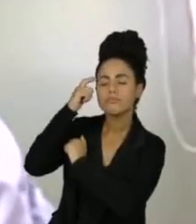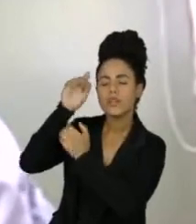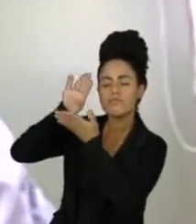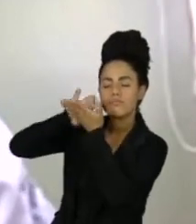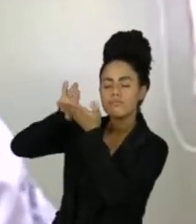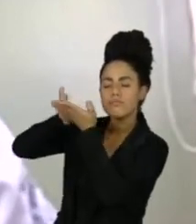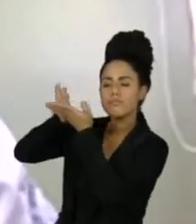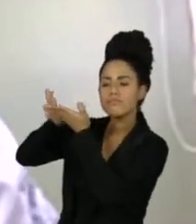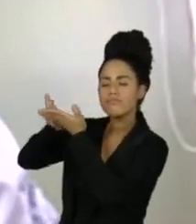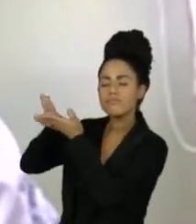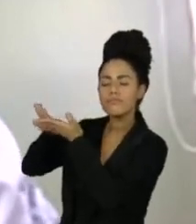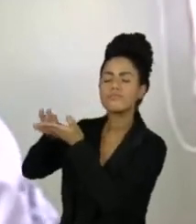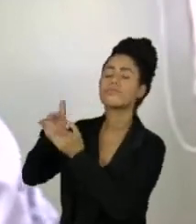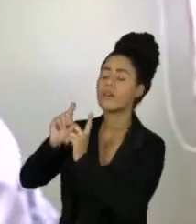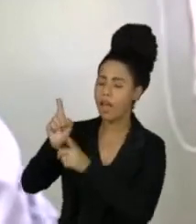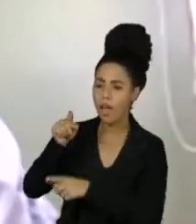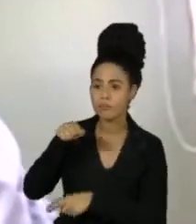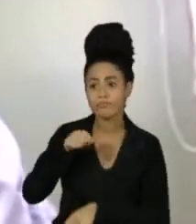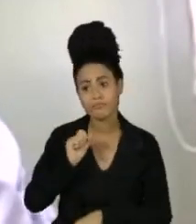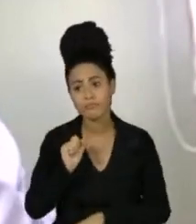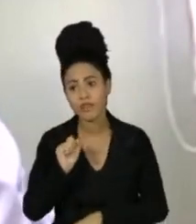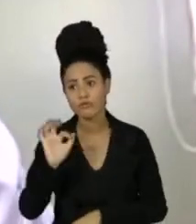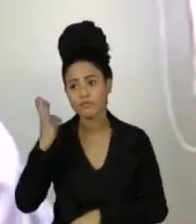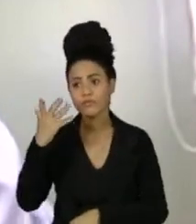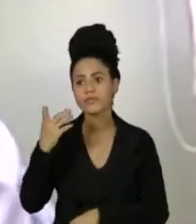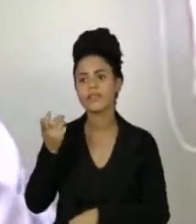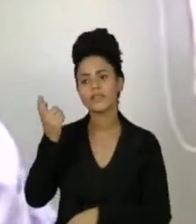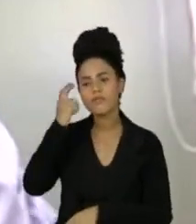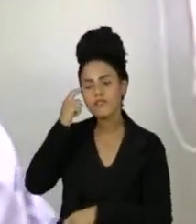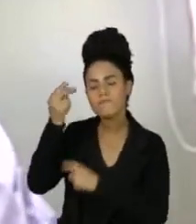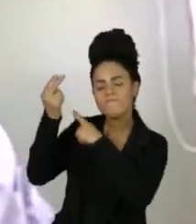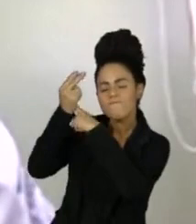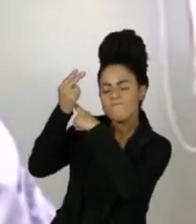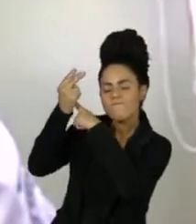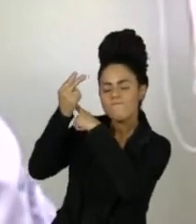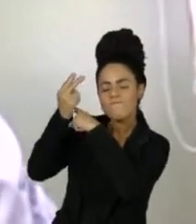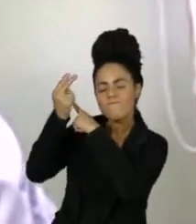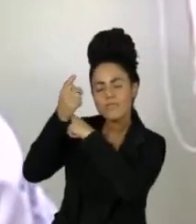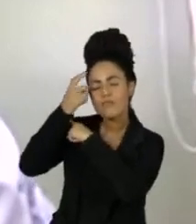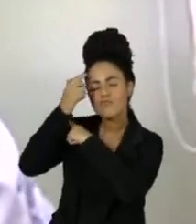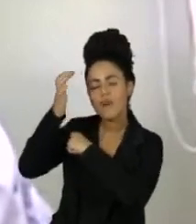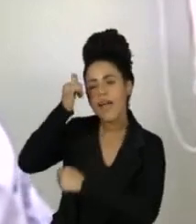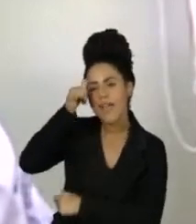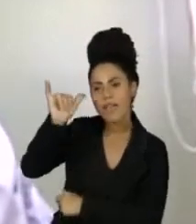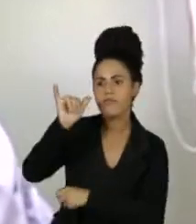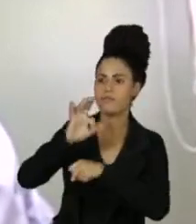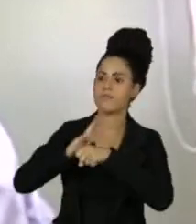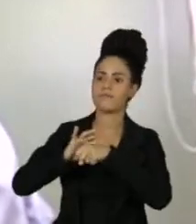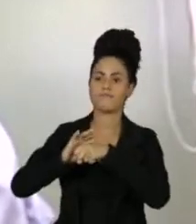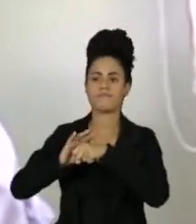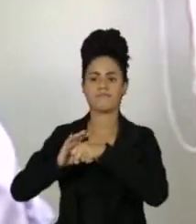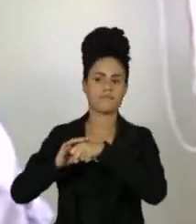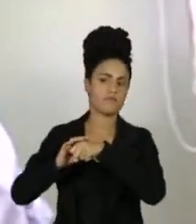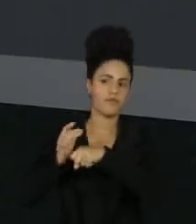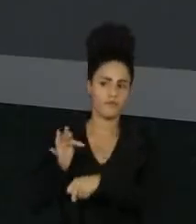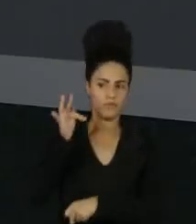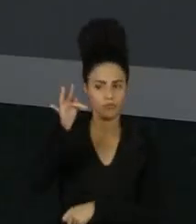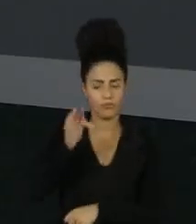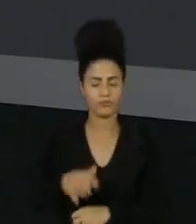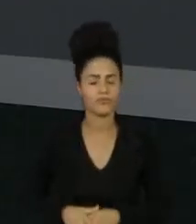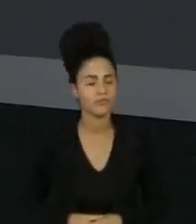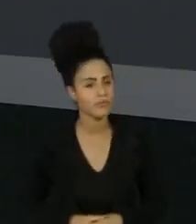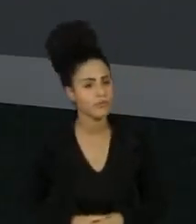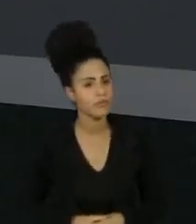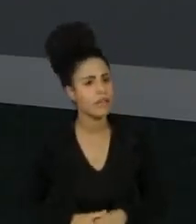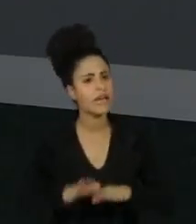retiradas do nosso cérebro. Isso é uma forma de proteger e uma forma de evitar doenças degenerativas no futuro. Doutor,